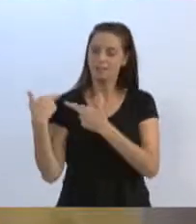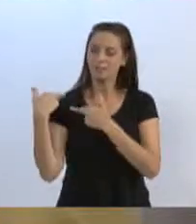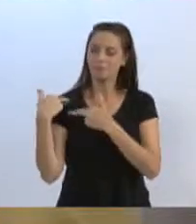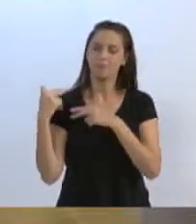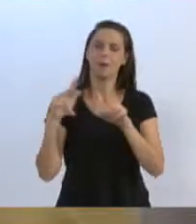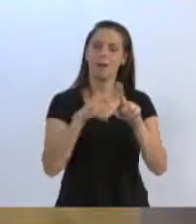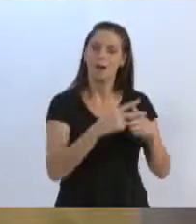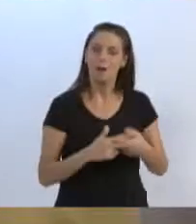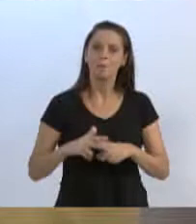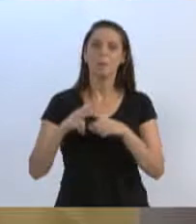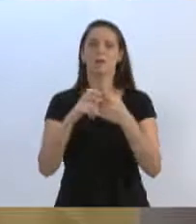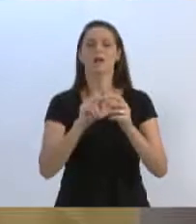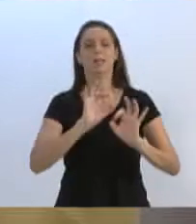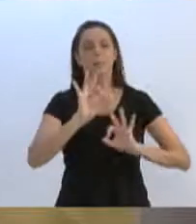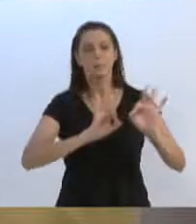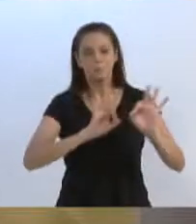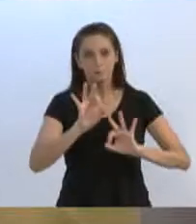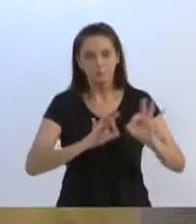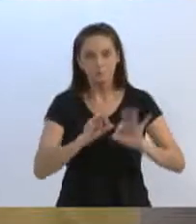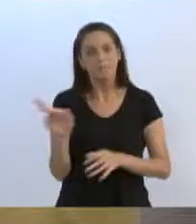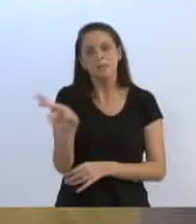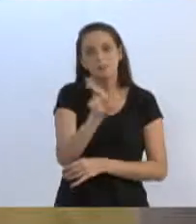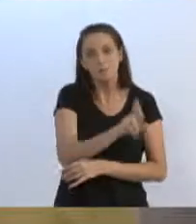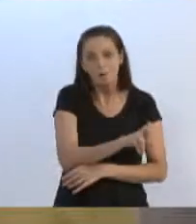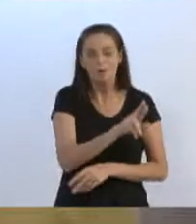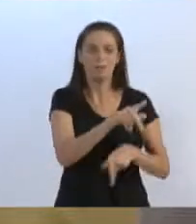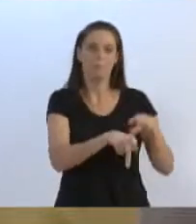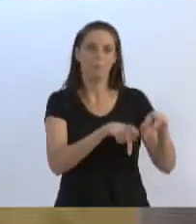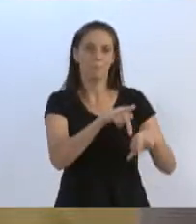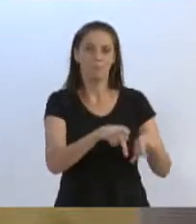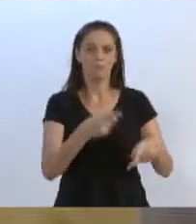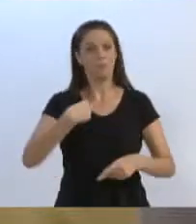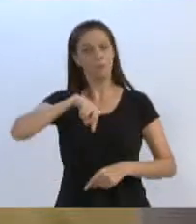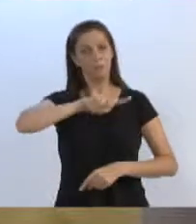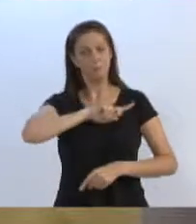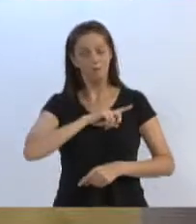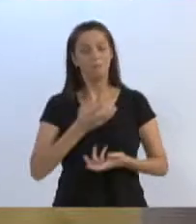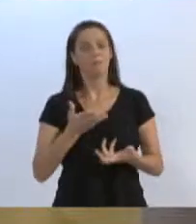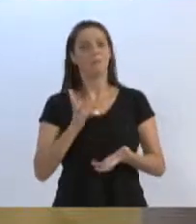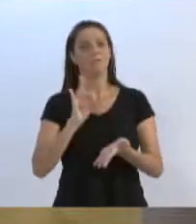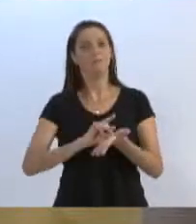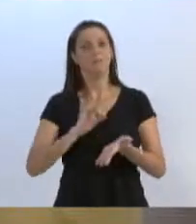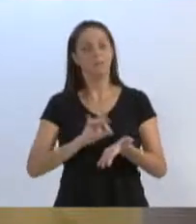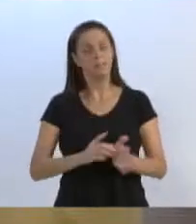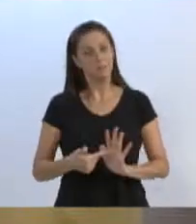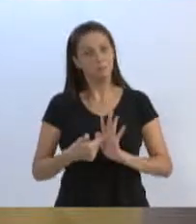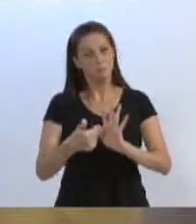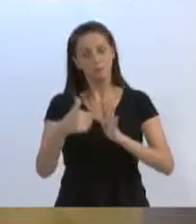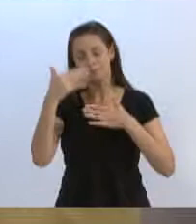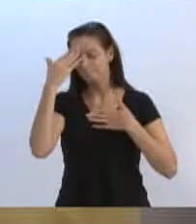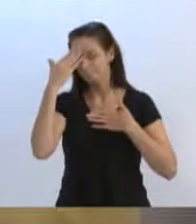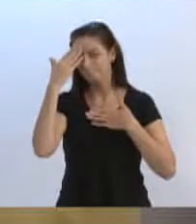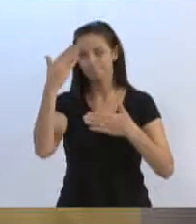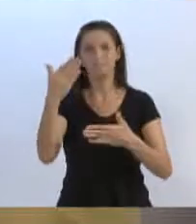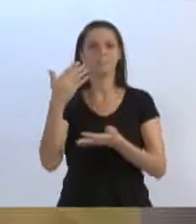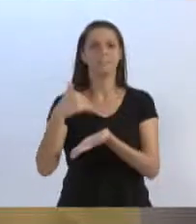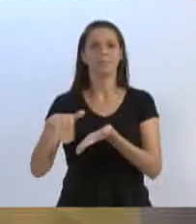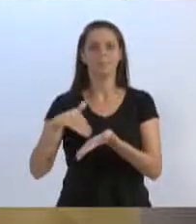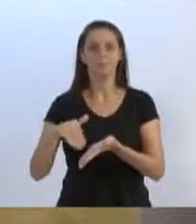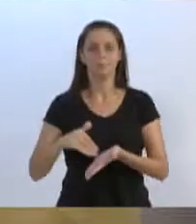manutenção de em essas essas respostas e nós queremos aqui deixar de manifestar a nossa gratidão o nosso